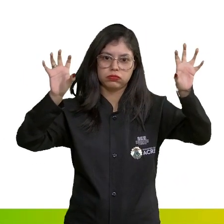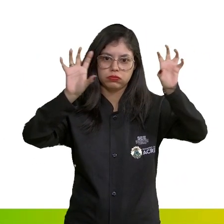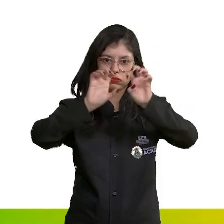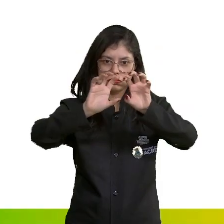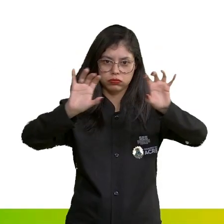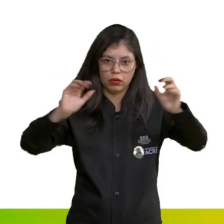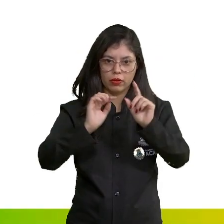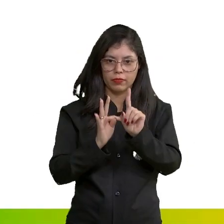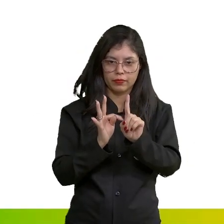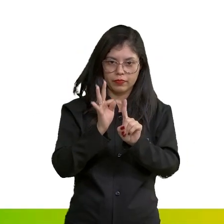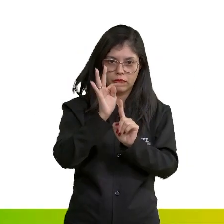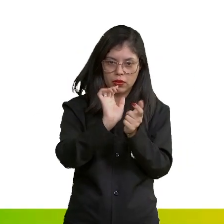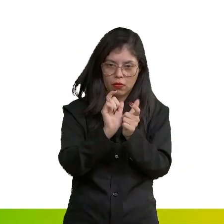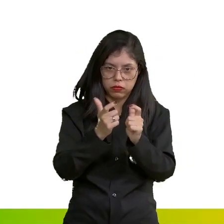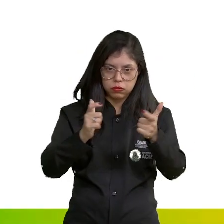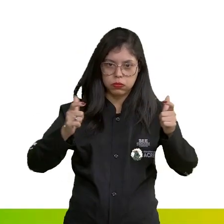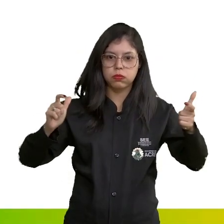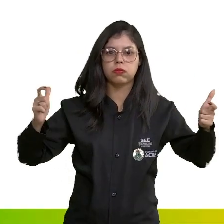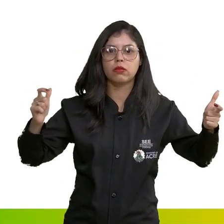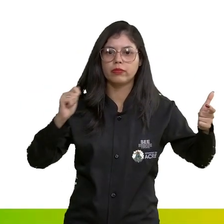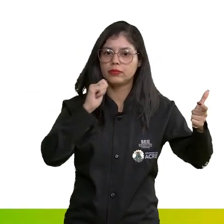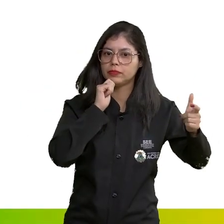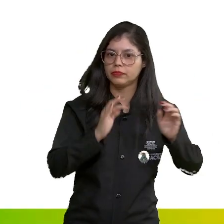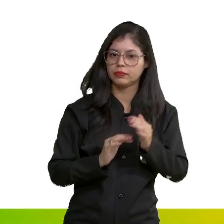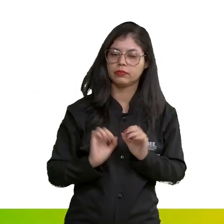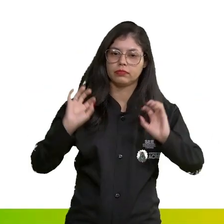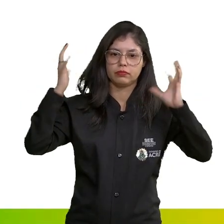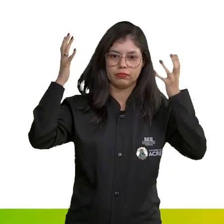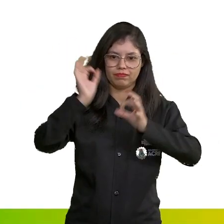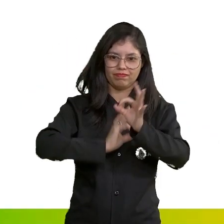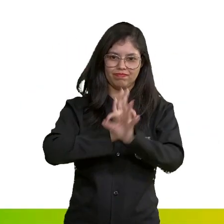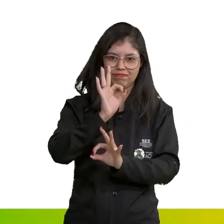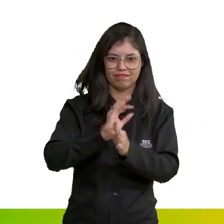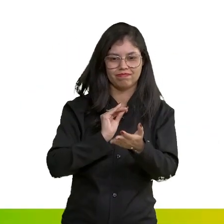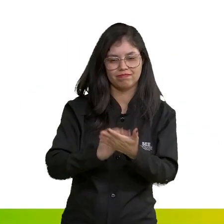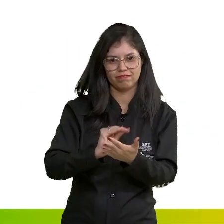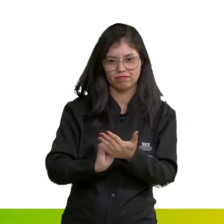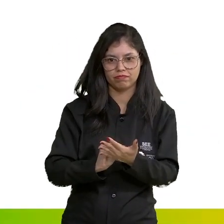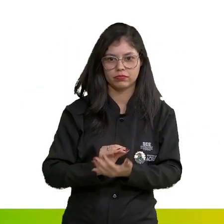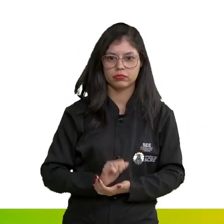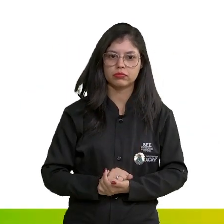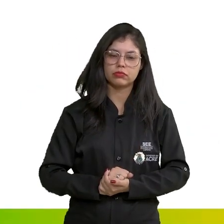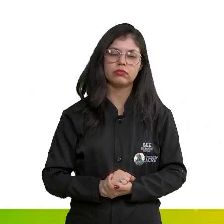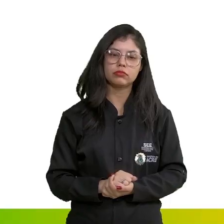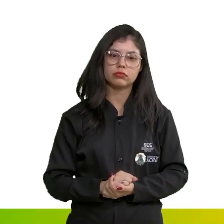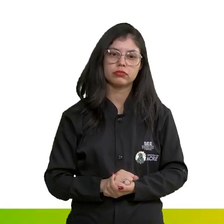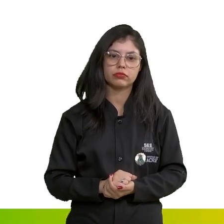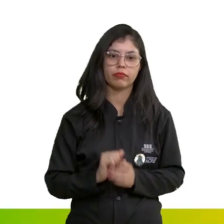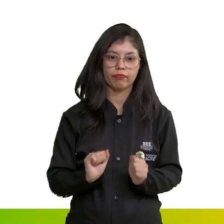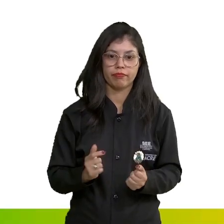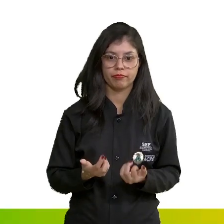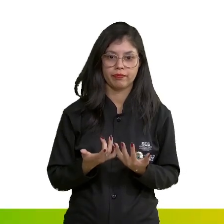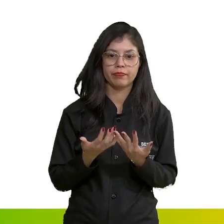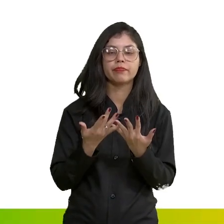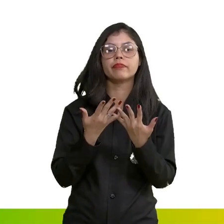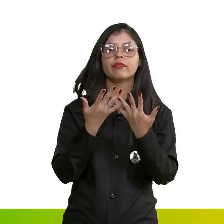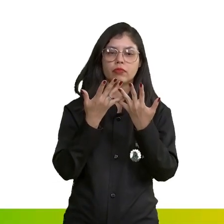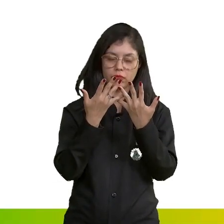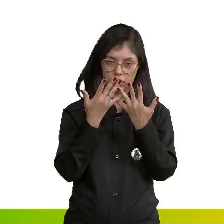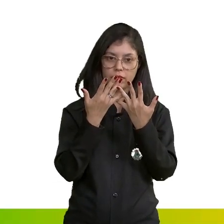da temperatura, mudanças climáticas e tudo, uma desordem, tá? Então, esse aquecimento